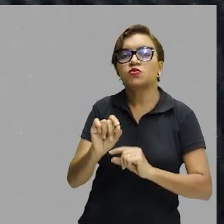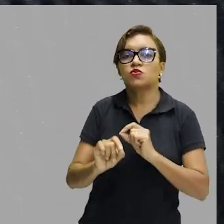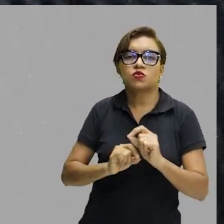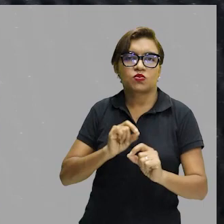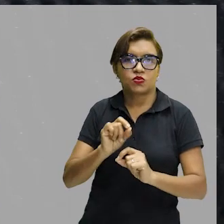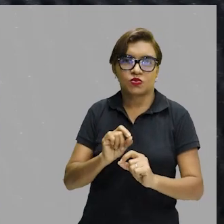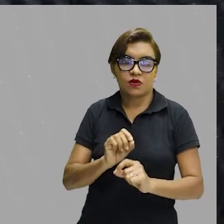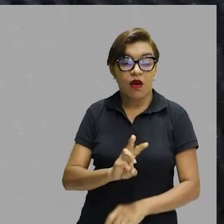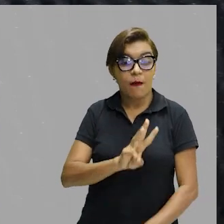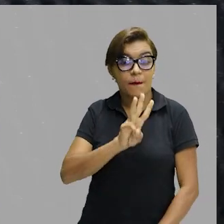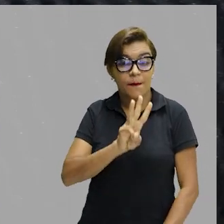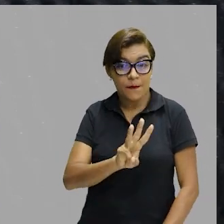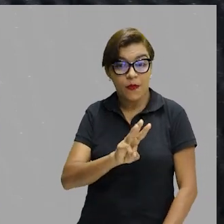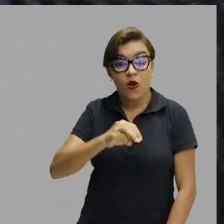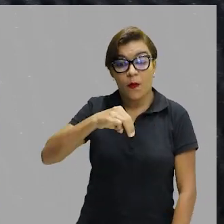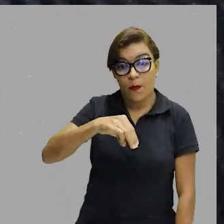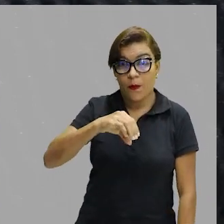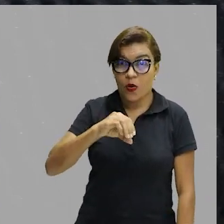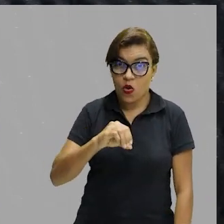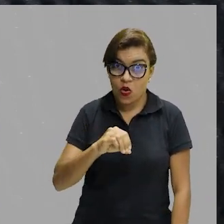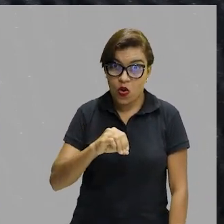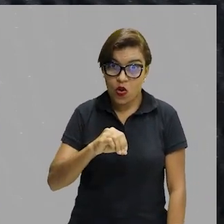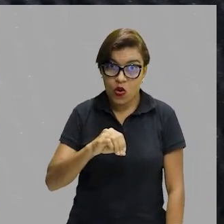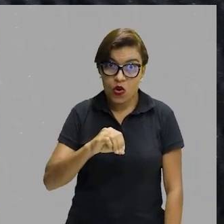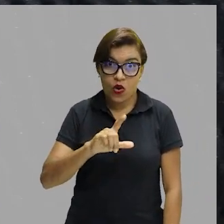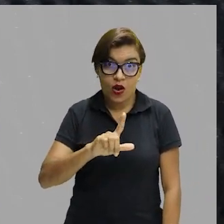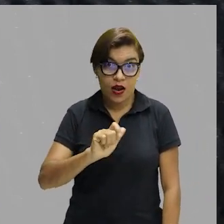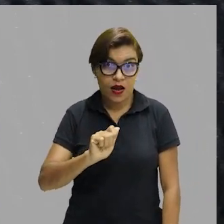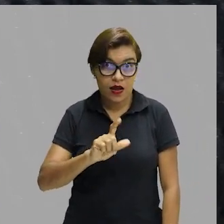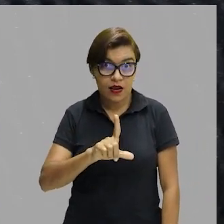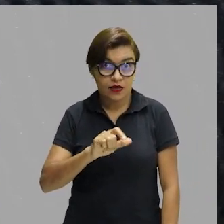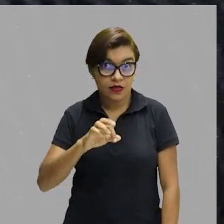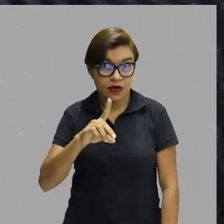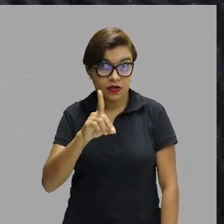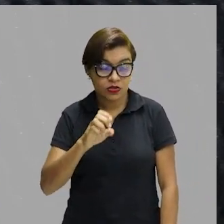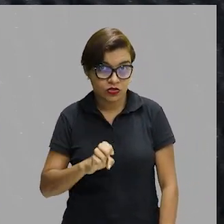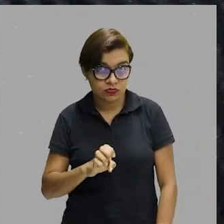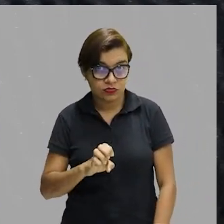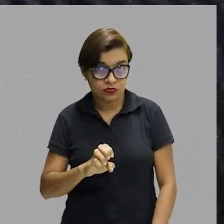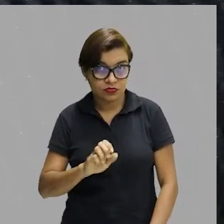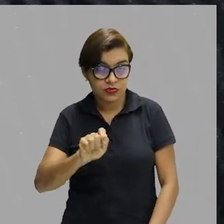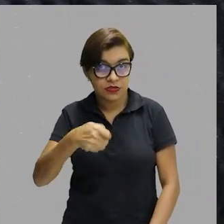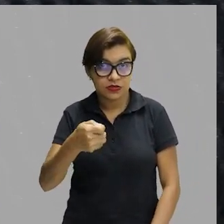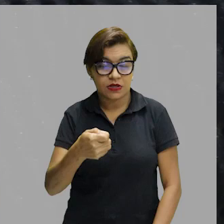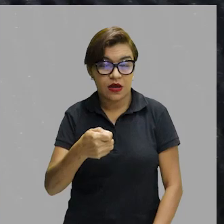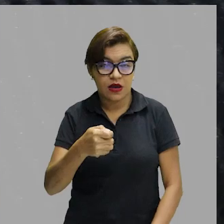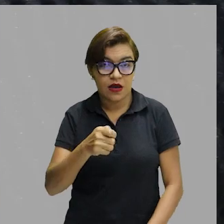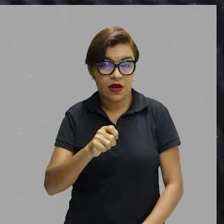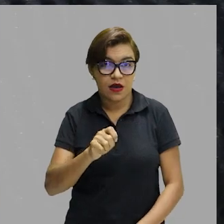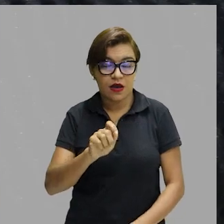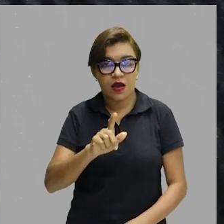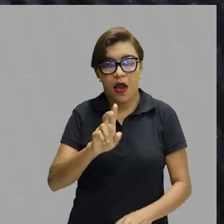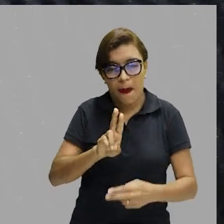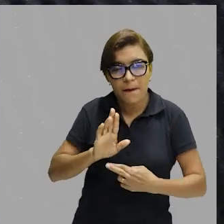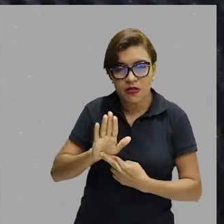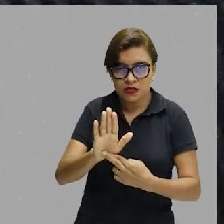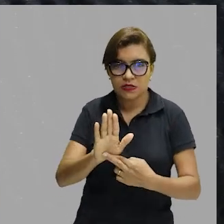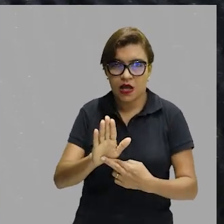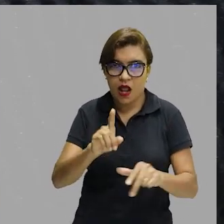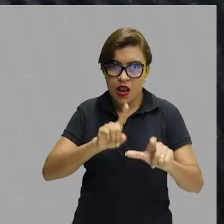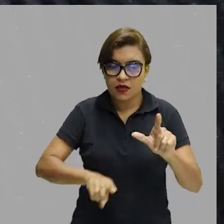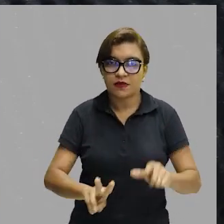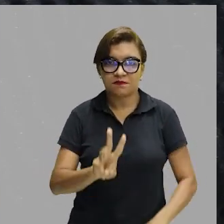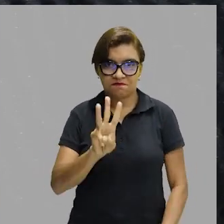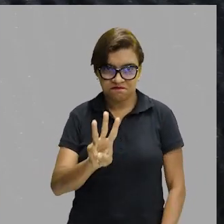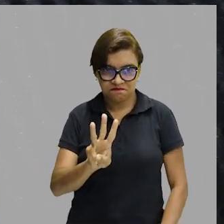à molalidade da solução. Bom, falando em molalidade,